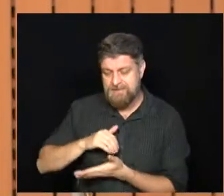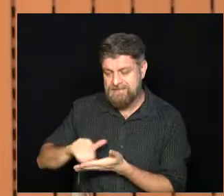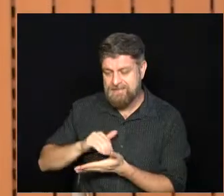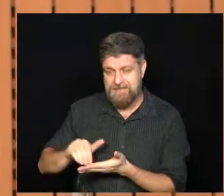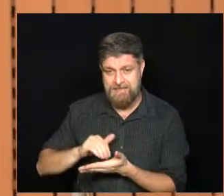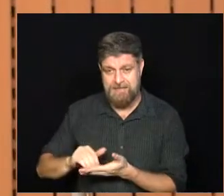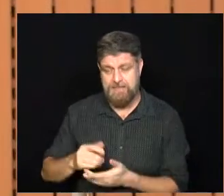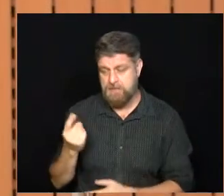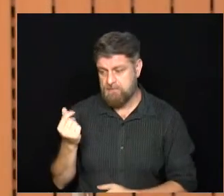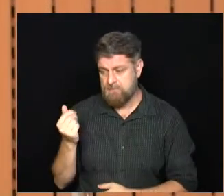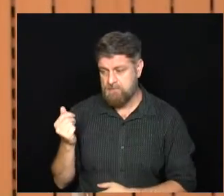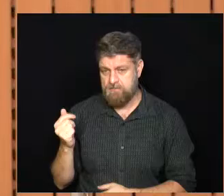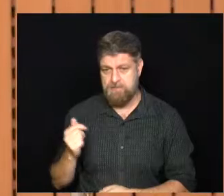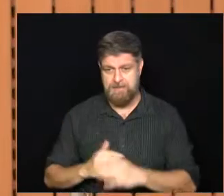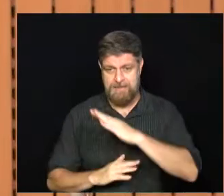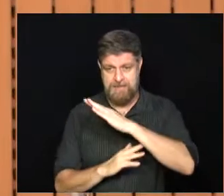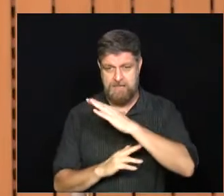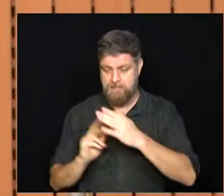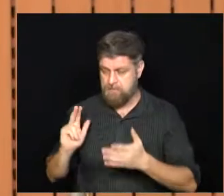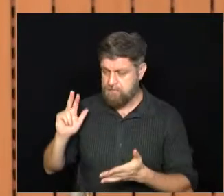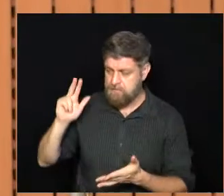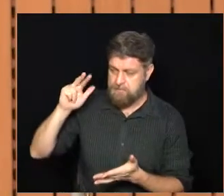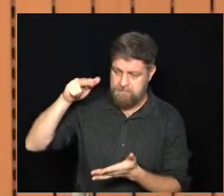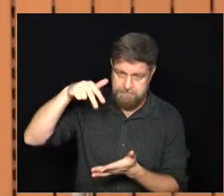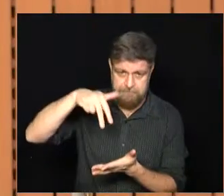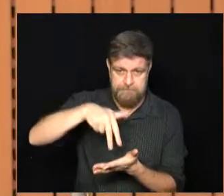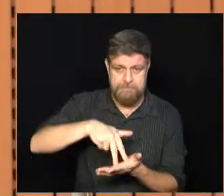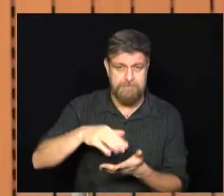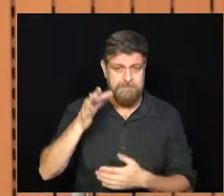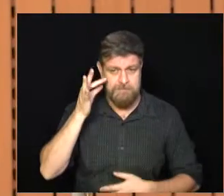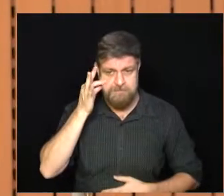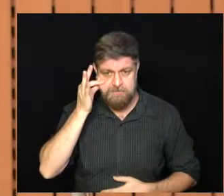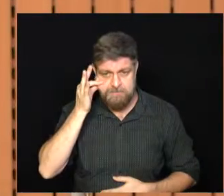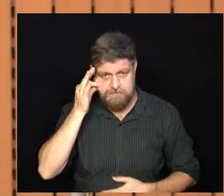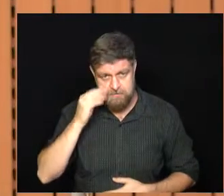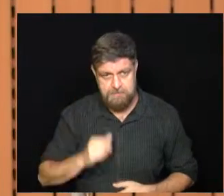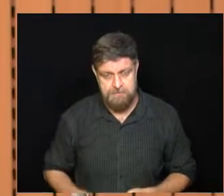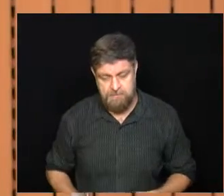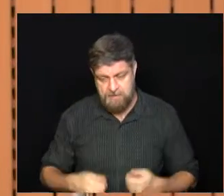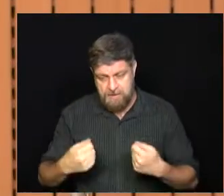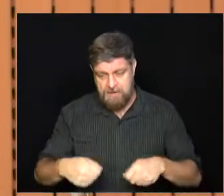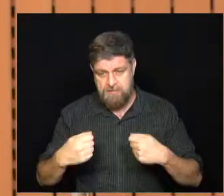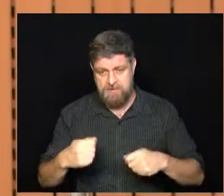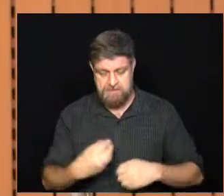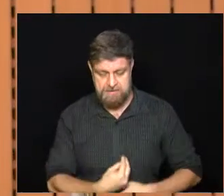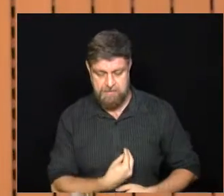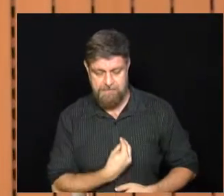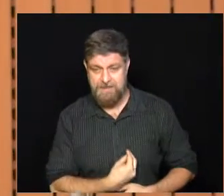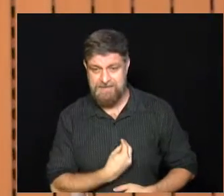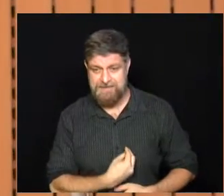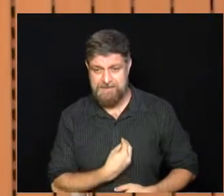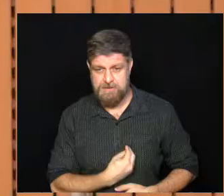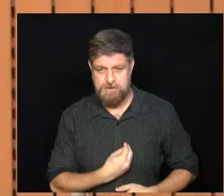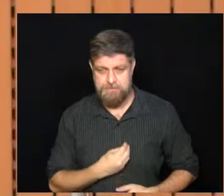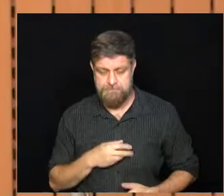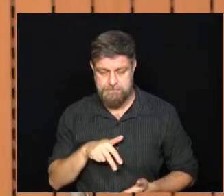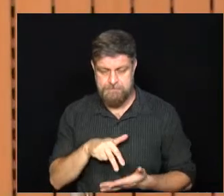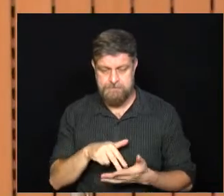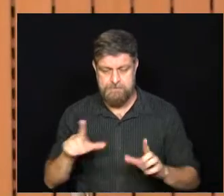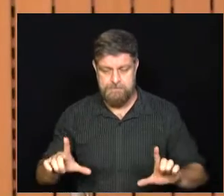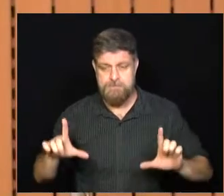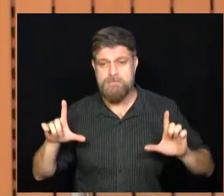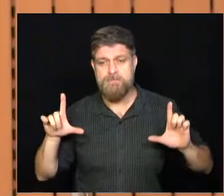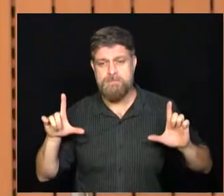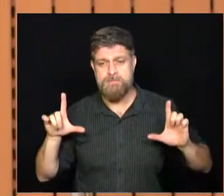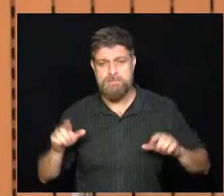vir até o final do quadrimestre, até o final do primeiro mês após o fim do quadrimestre, tem que vir à Câmara de